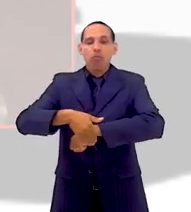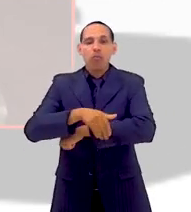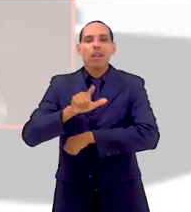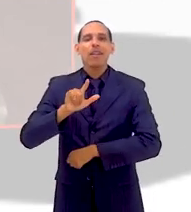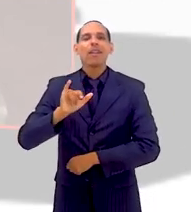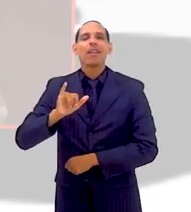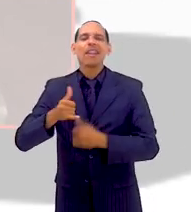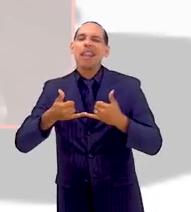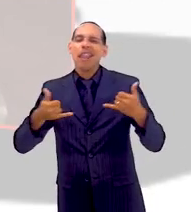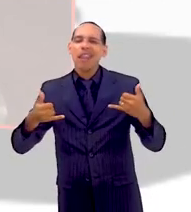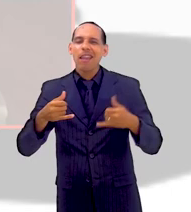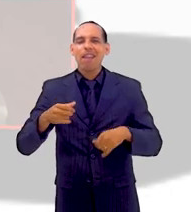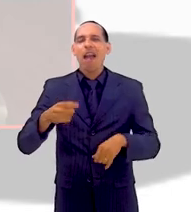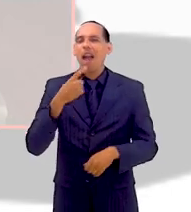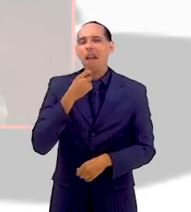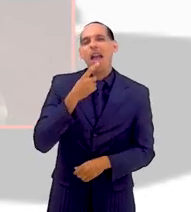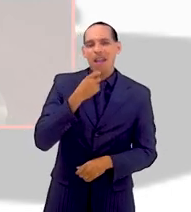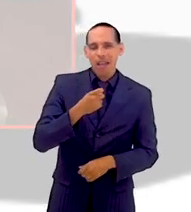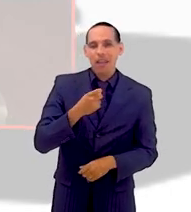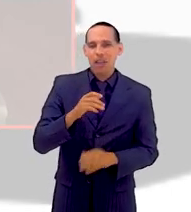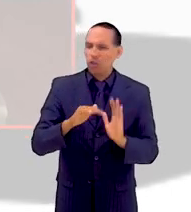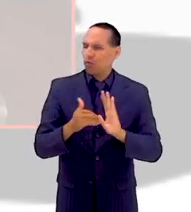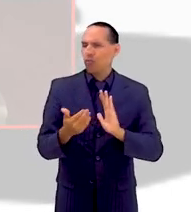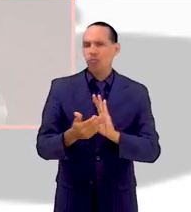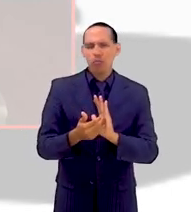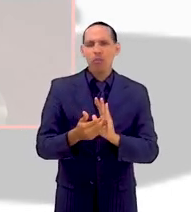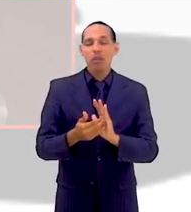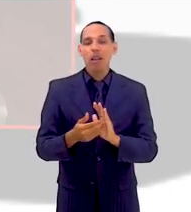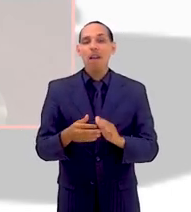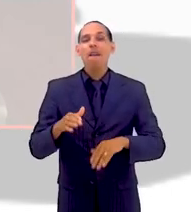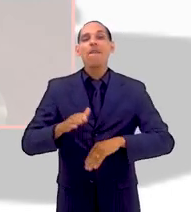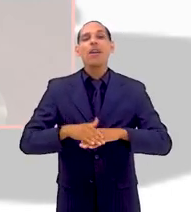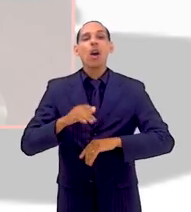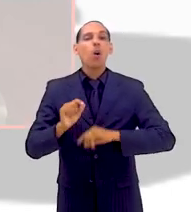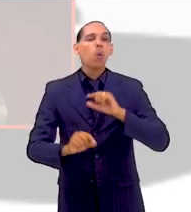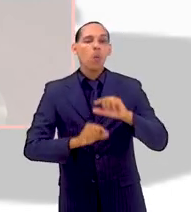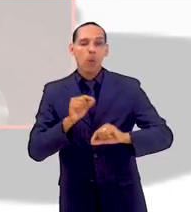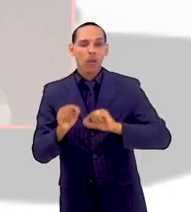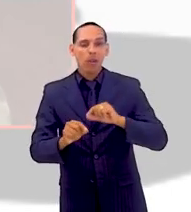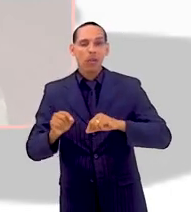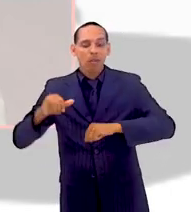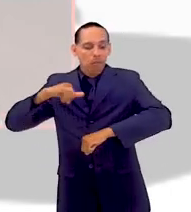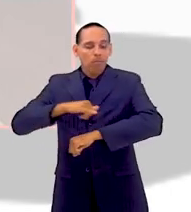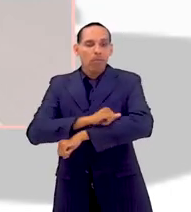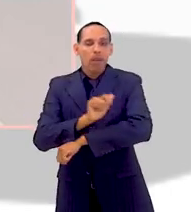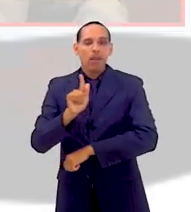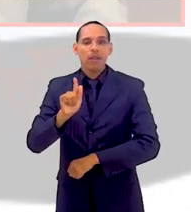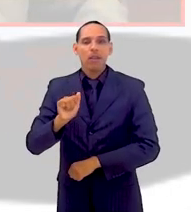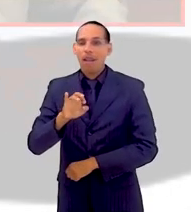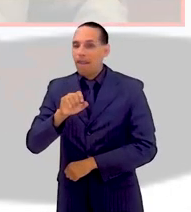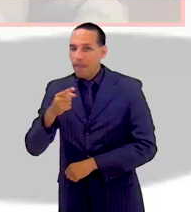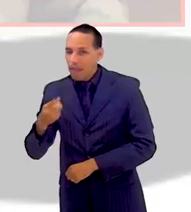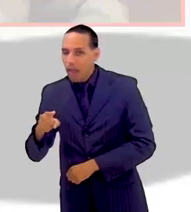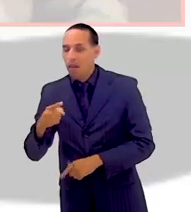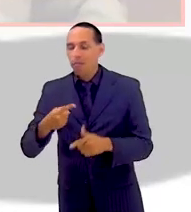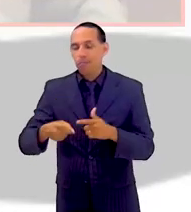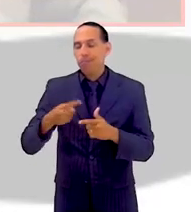fatores dificultam a questão da solução do Galeão. Mas eu volto a